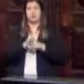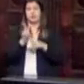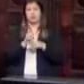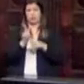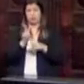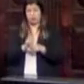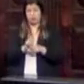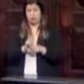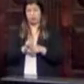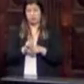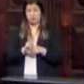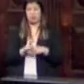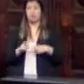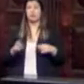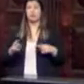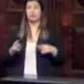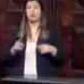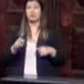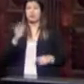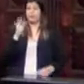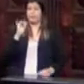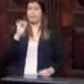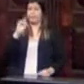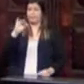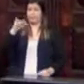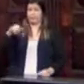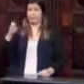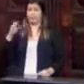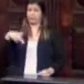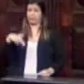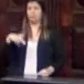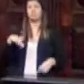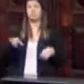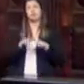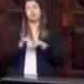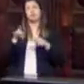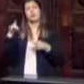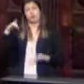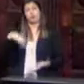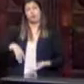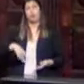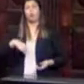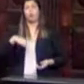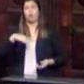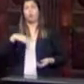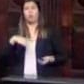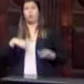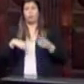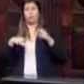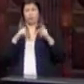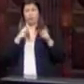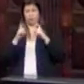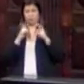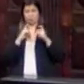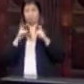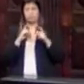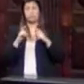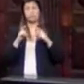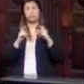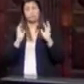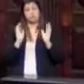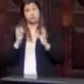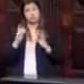perdão, com a Firjan, e fizemos, ao final da audiência, conseguimos repertoriar pelo